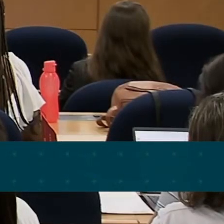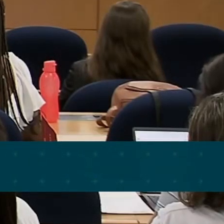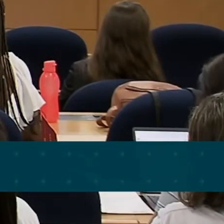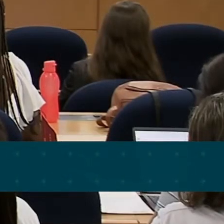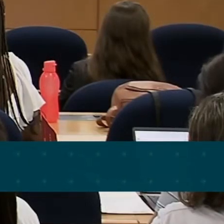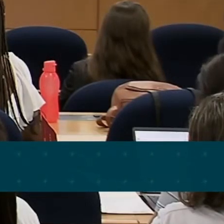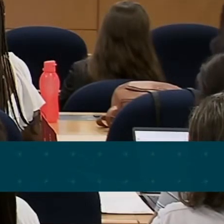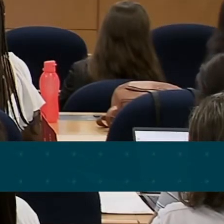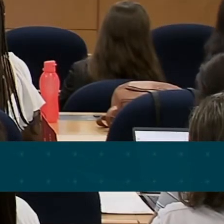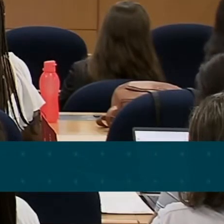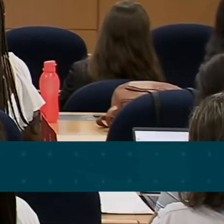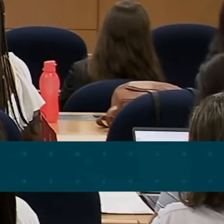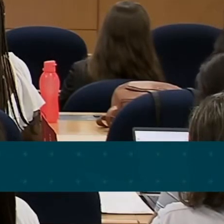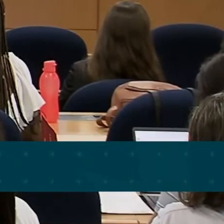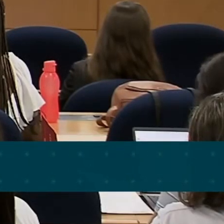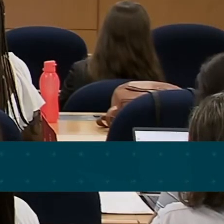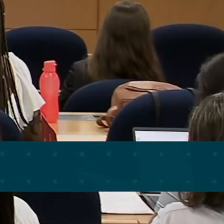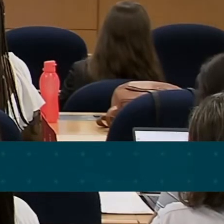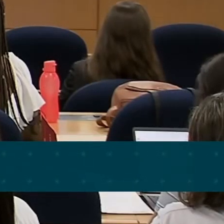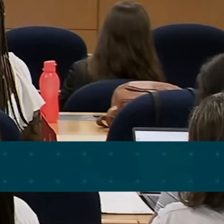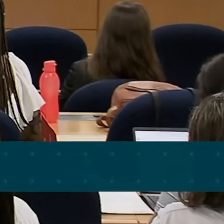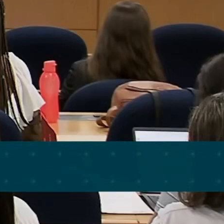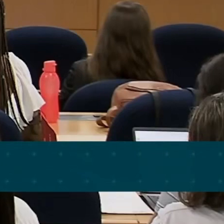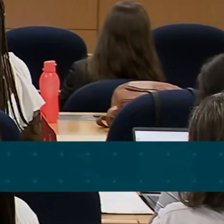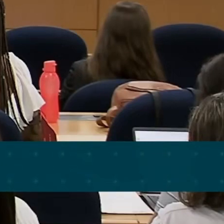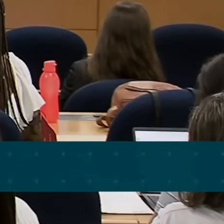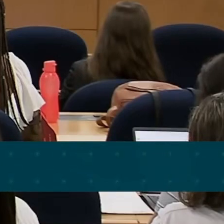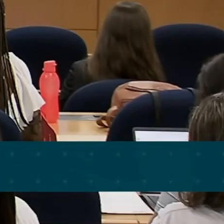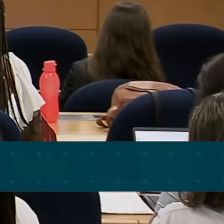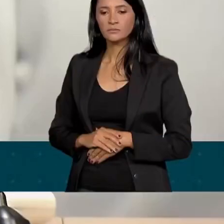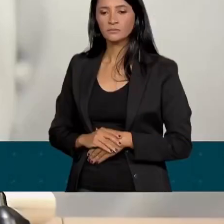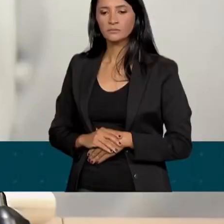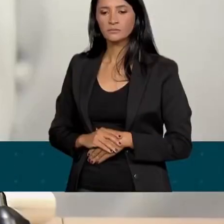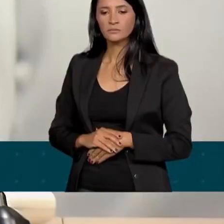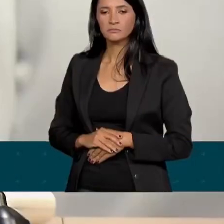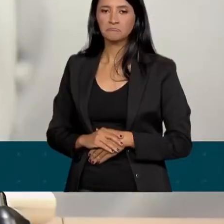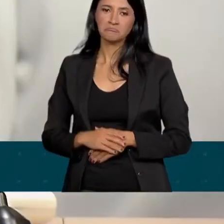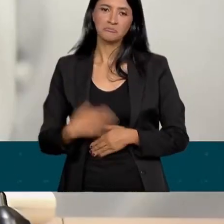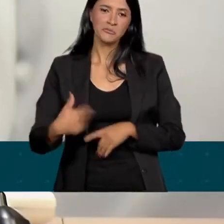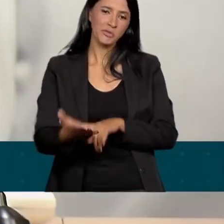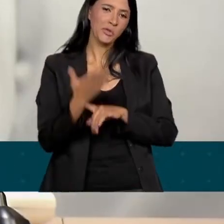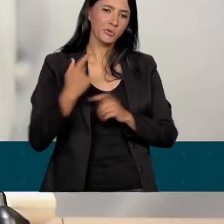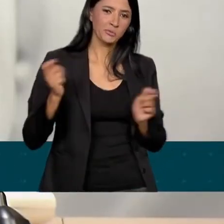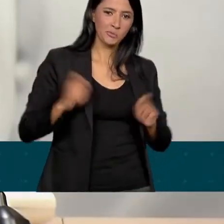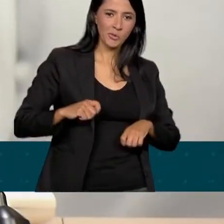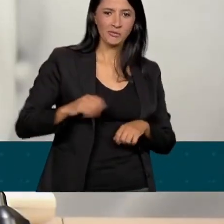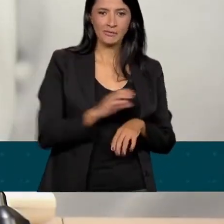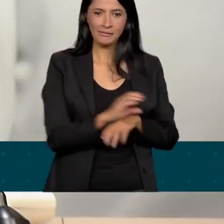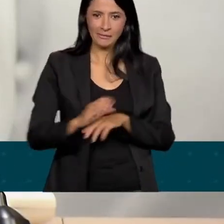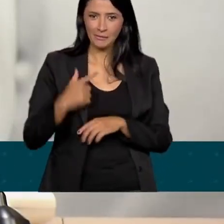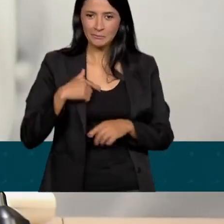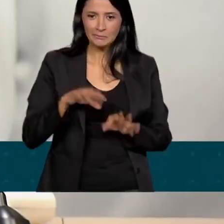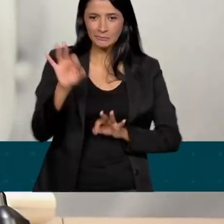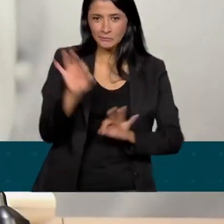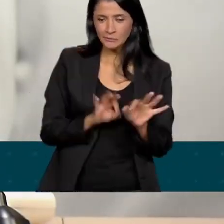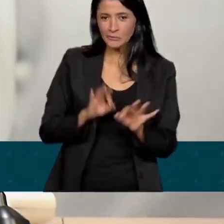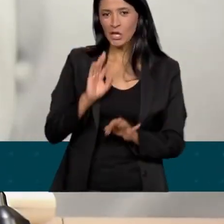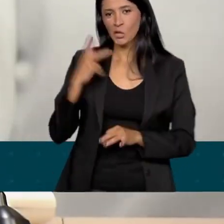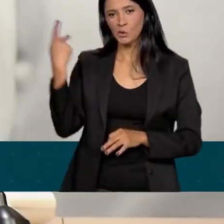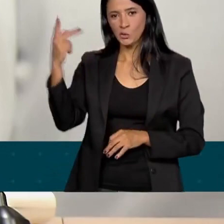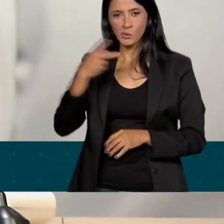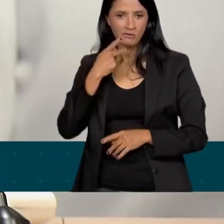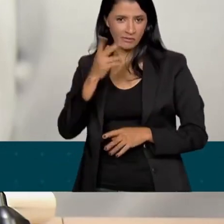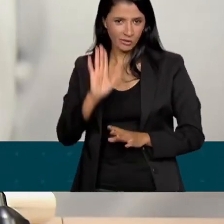municípios. Obrigada, você assim ajuda o CONAS, CONASEMS poderem já organizar a sua